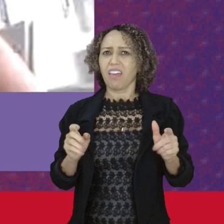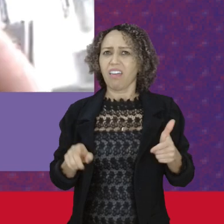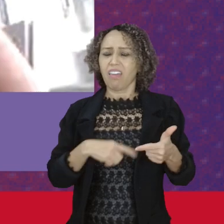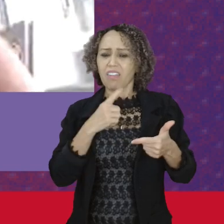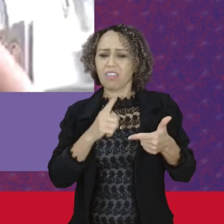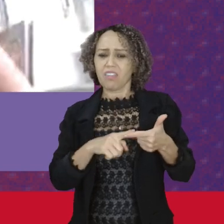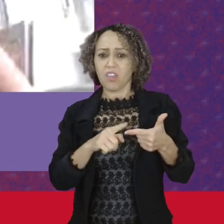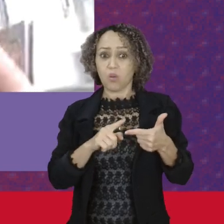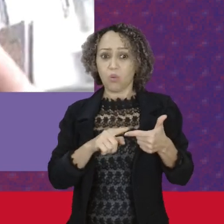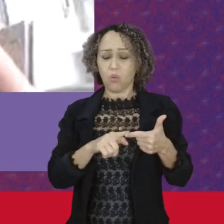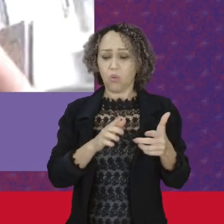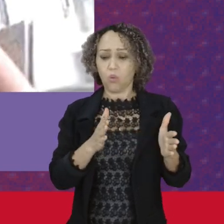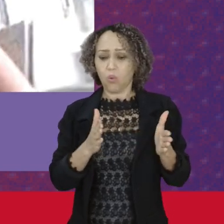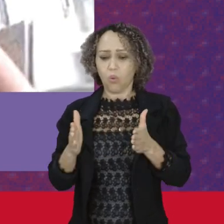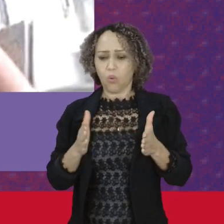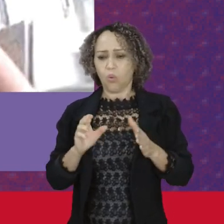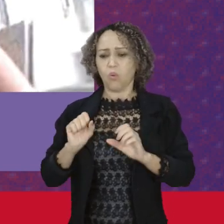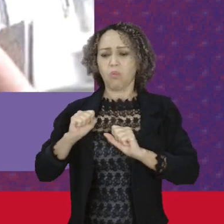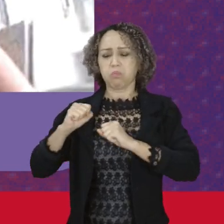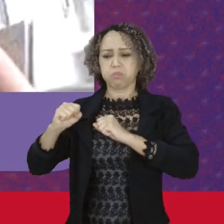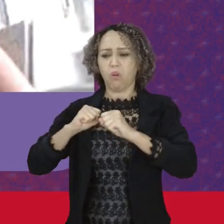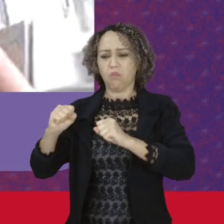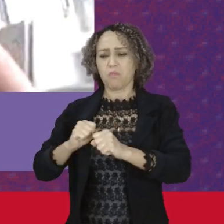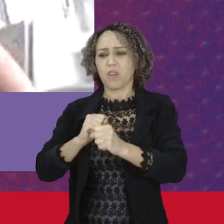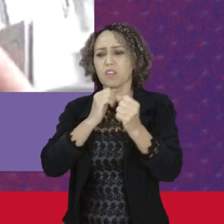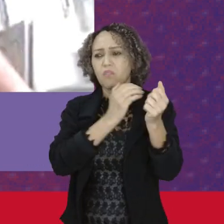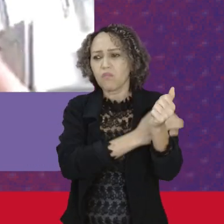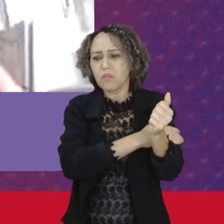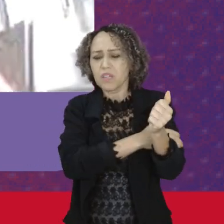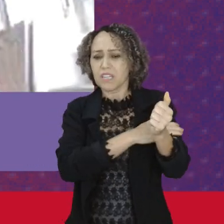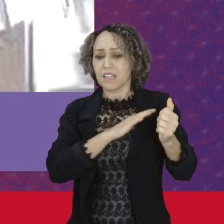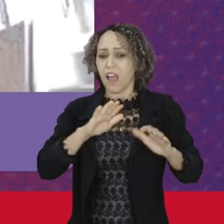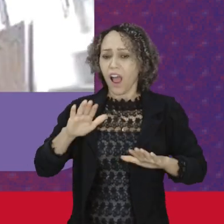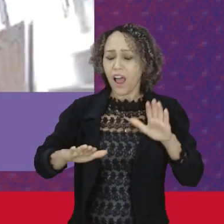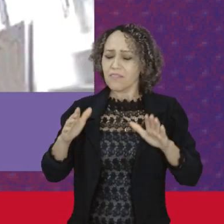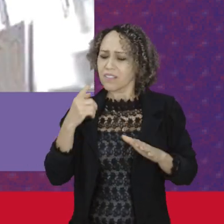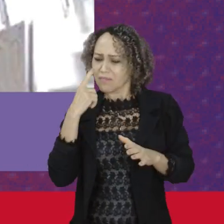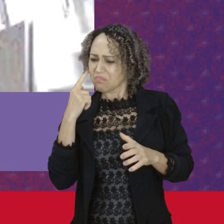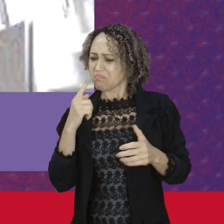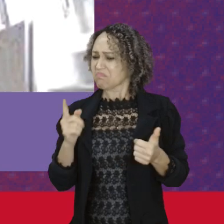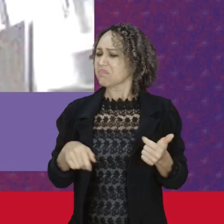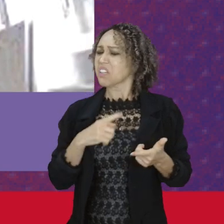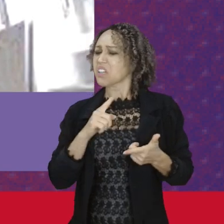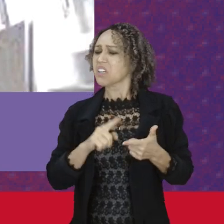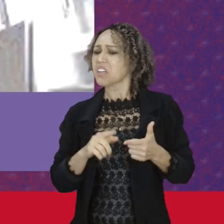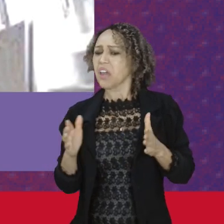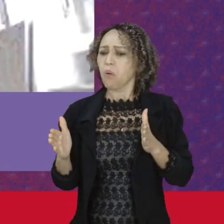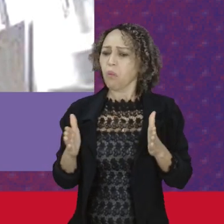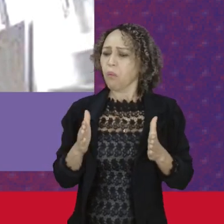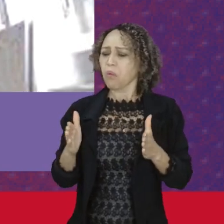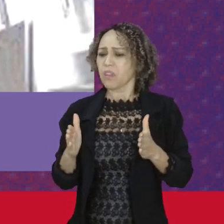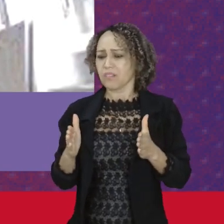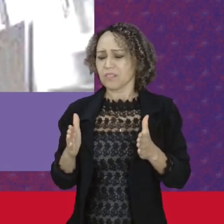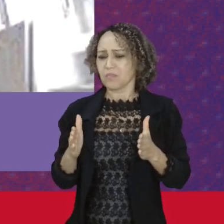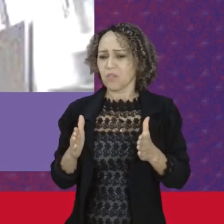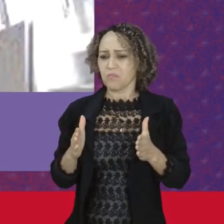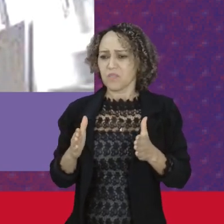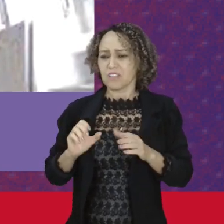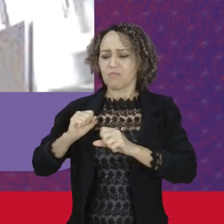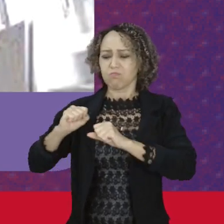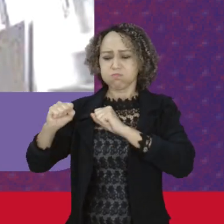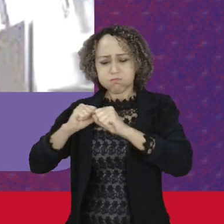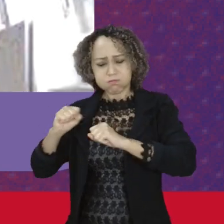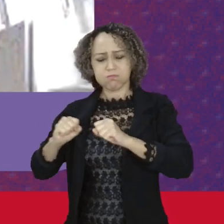Eu estou falando isso que às vezes a gente ouve esses termos e fala, mas do que se trata isso, né? Aí agora, com as aulas